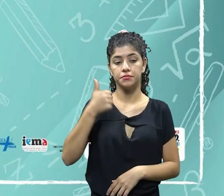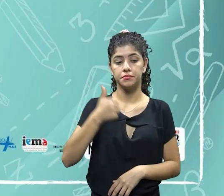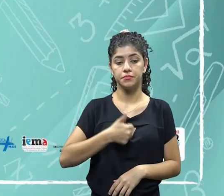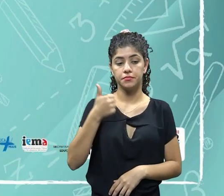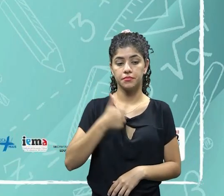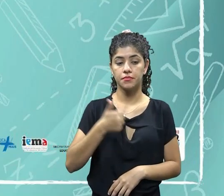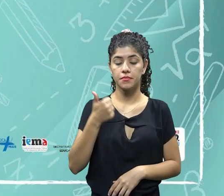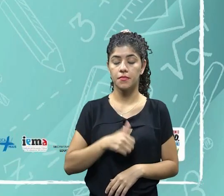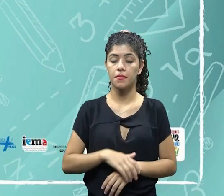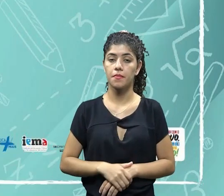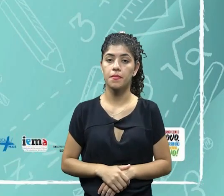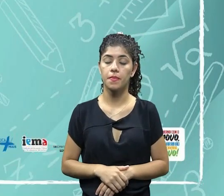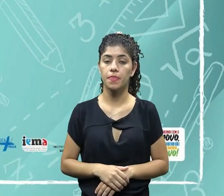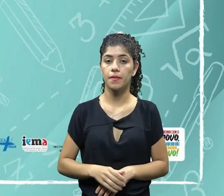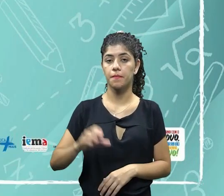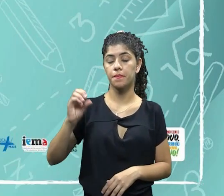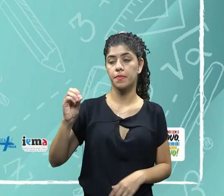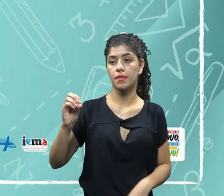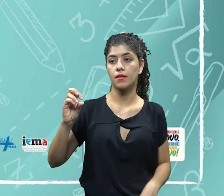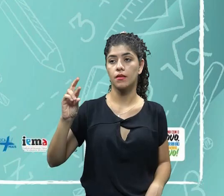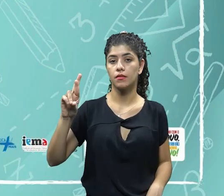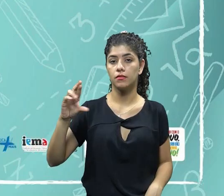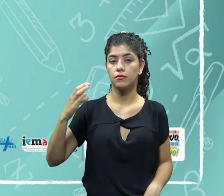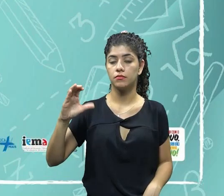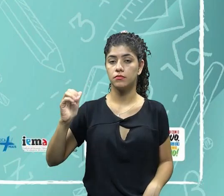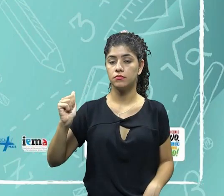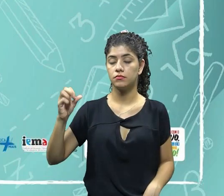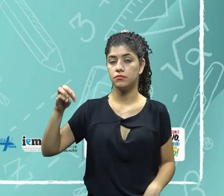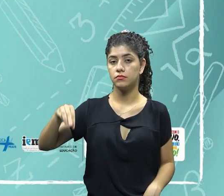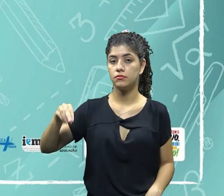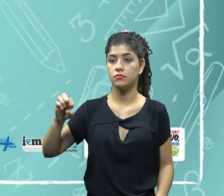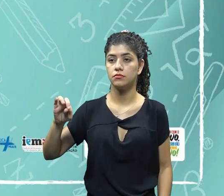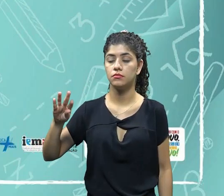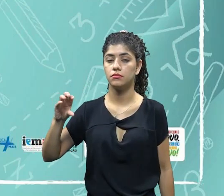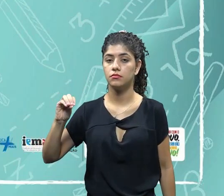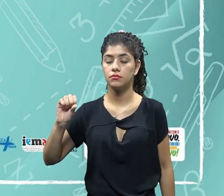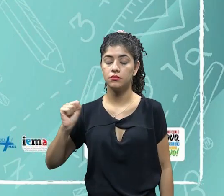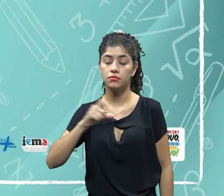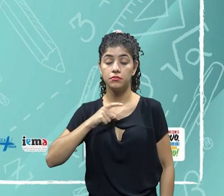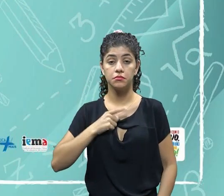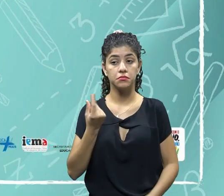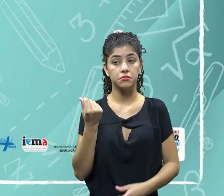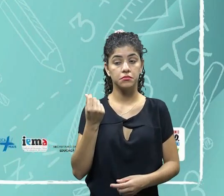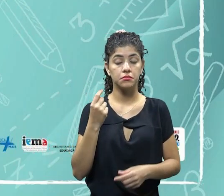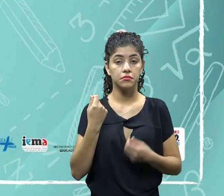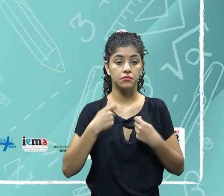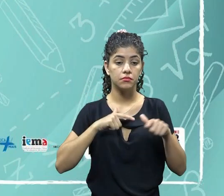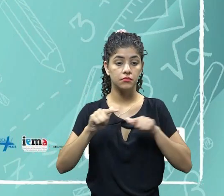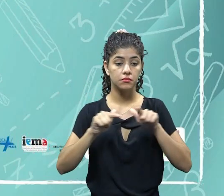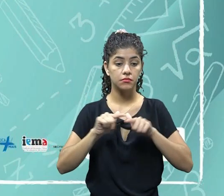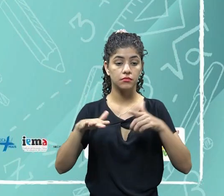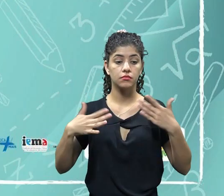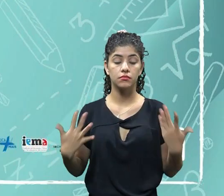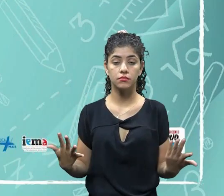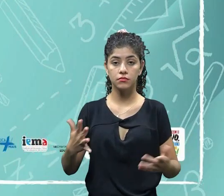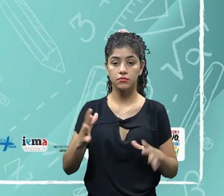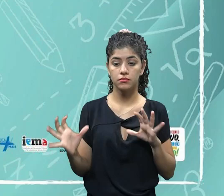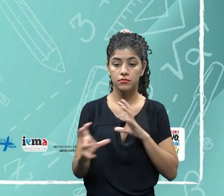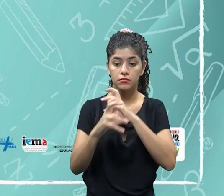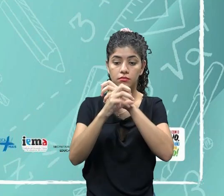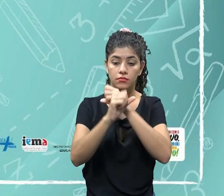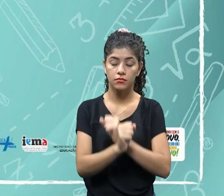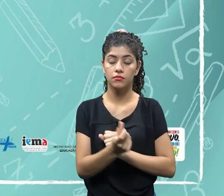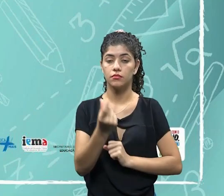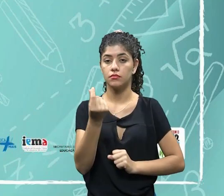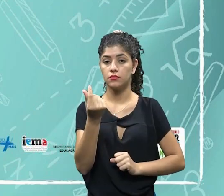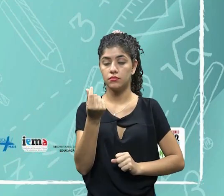que nós temos de dinheiro para poder trabalhar. Ou seja, quando fala de orçamento, é a totalidade de capital que a